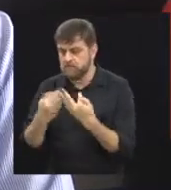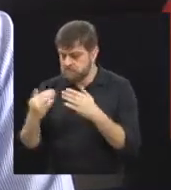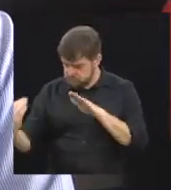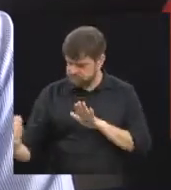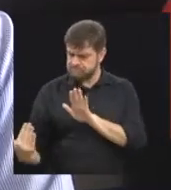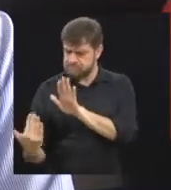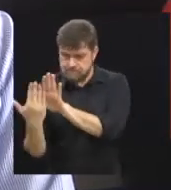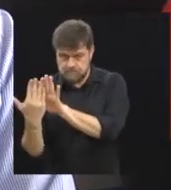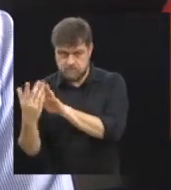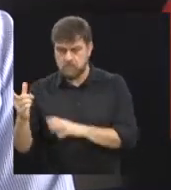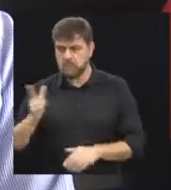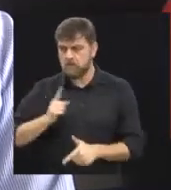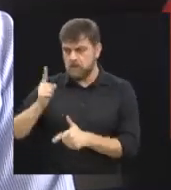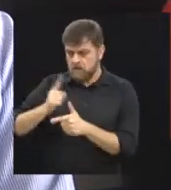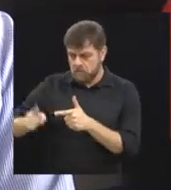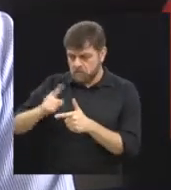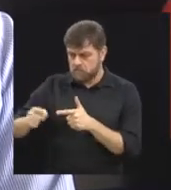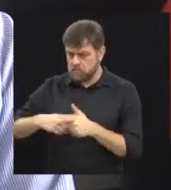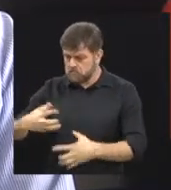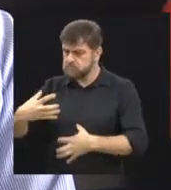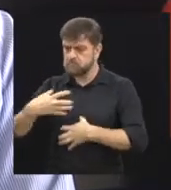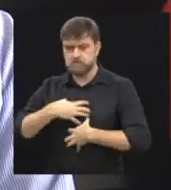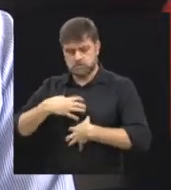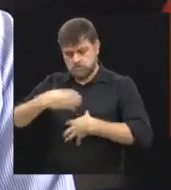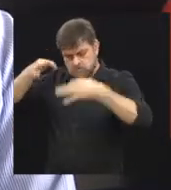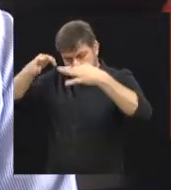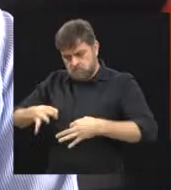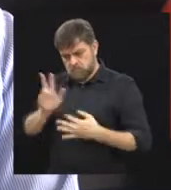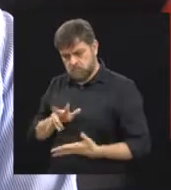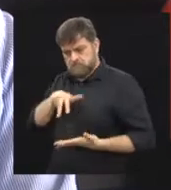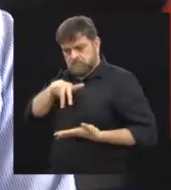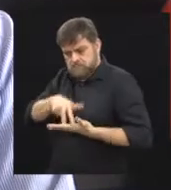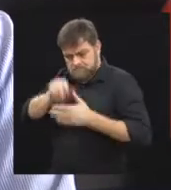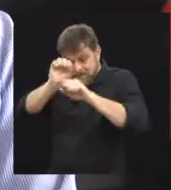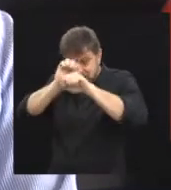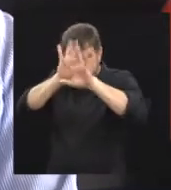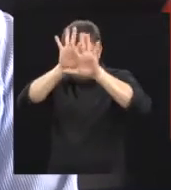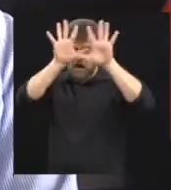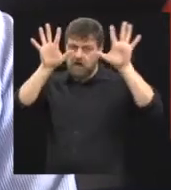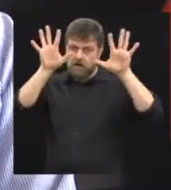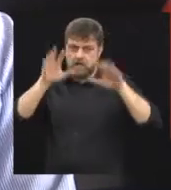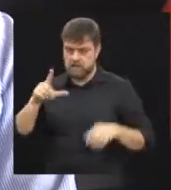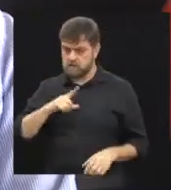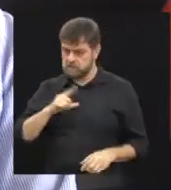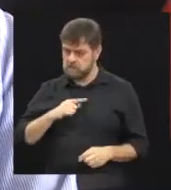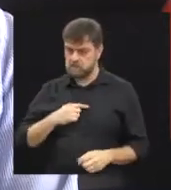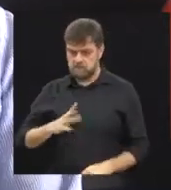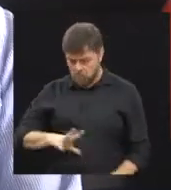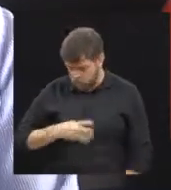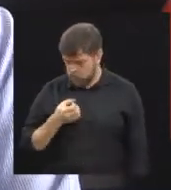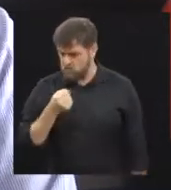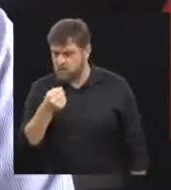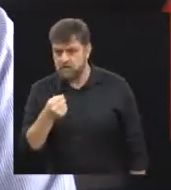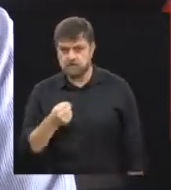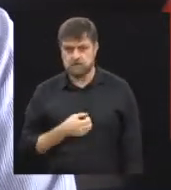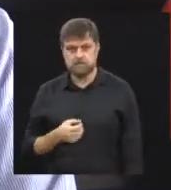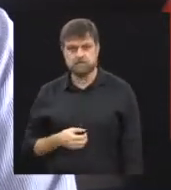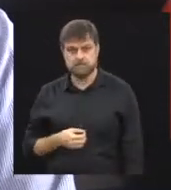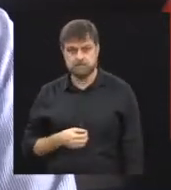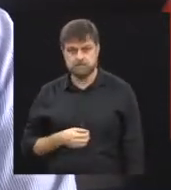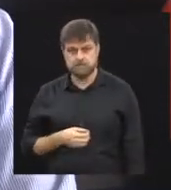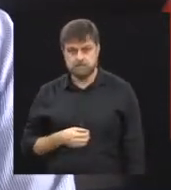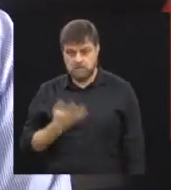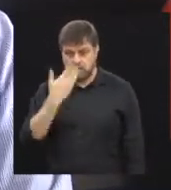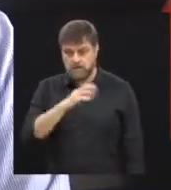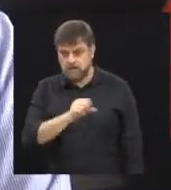essa questão, né? Encaram de uma forma mais clara, de uma forma mais destemida e trazem essa criança